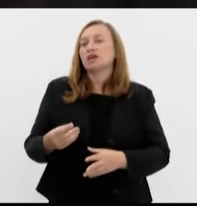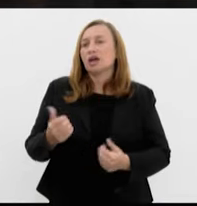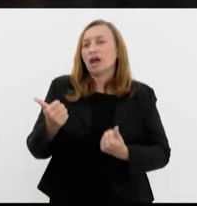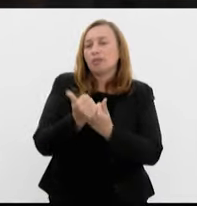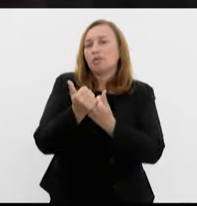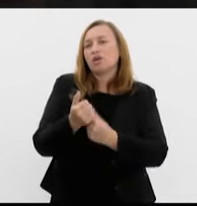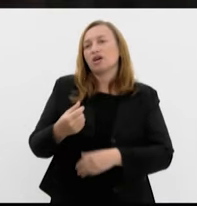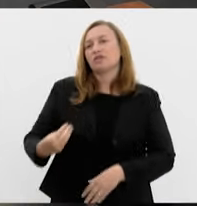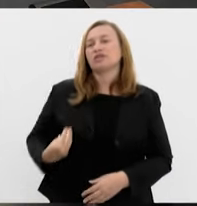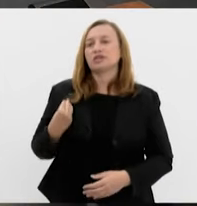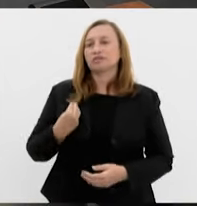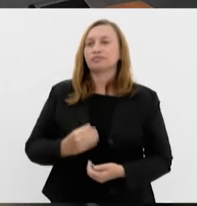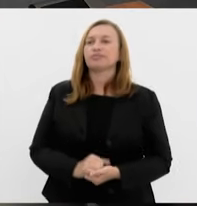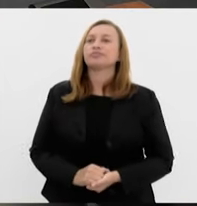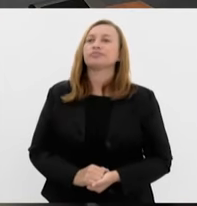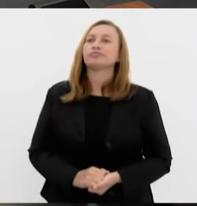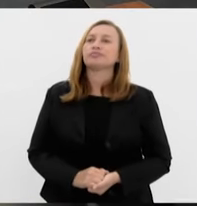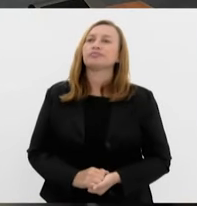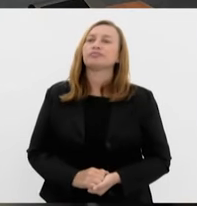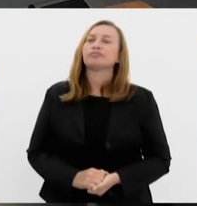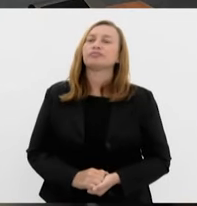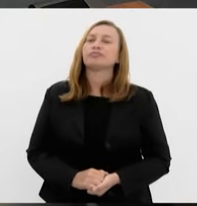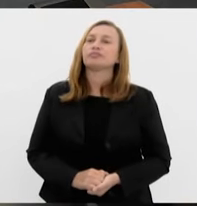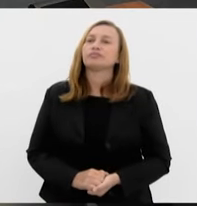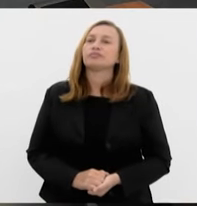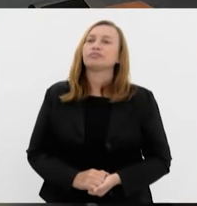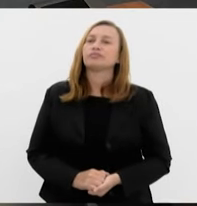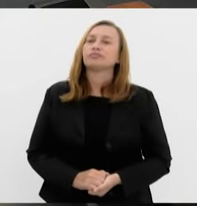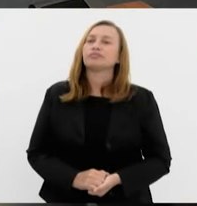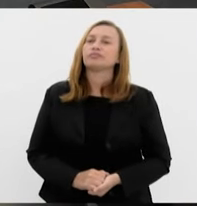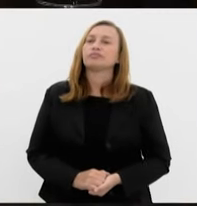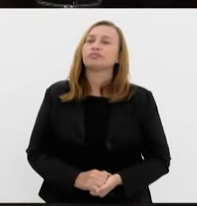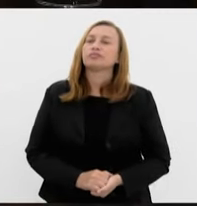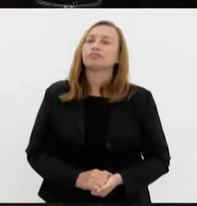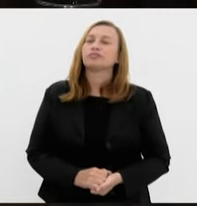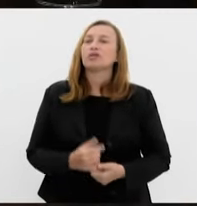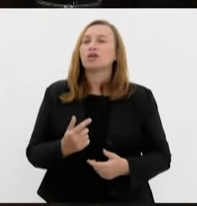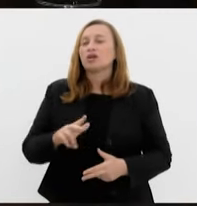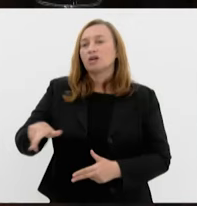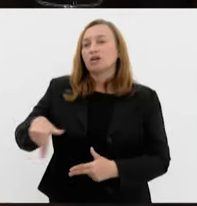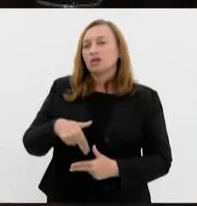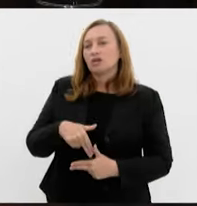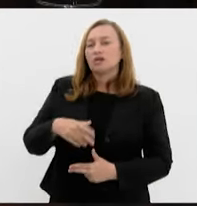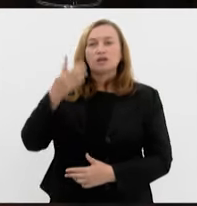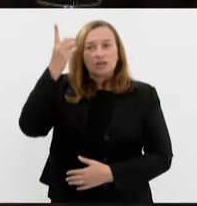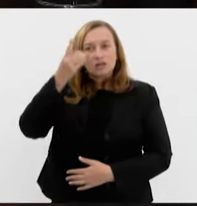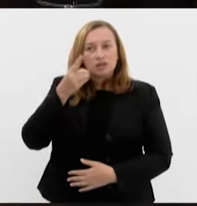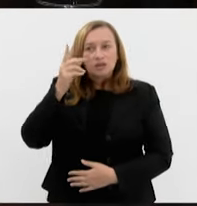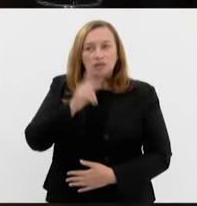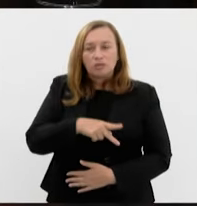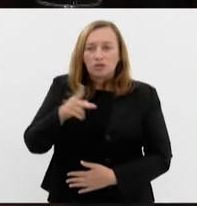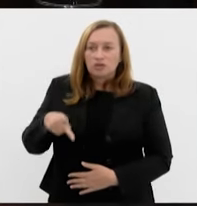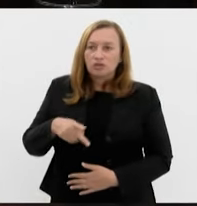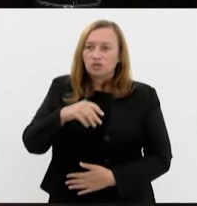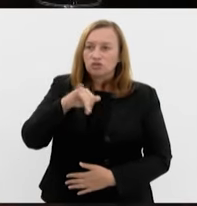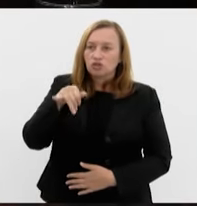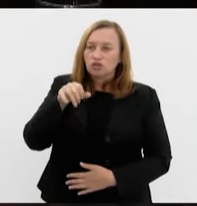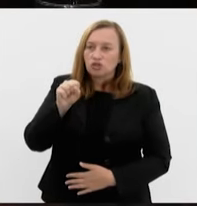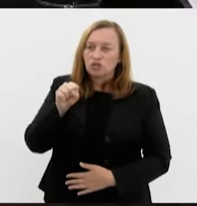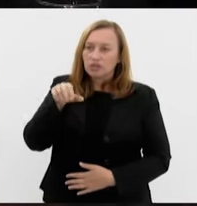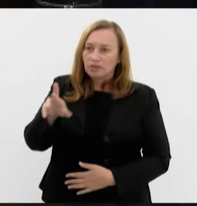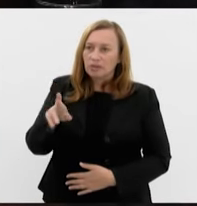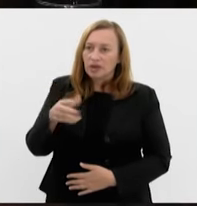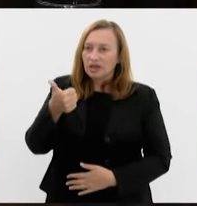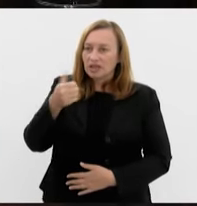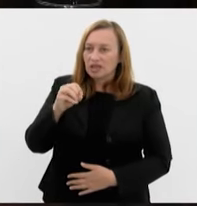obrigado tia J próximo orador inscrito é o nbre deputado Professor Josimar vossa excelência dispõe de